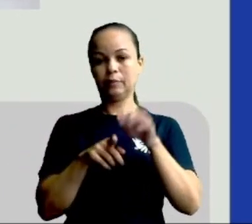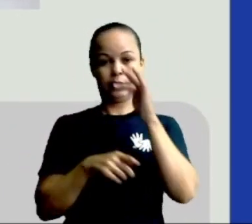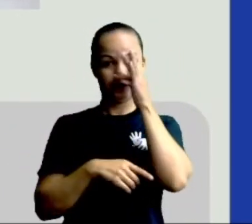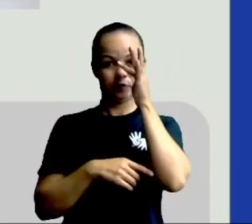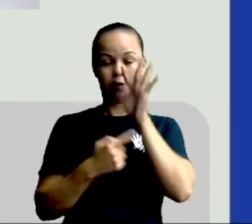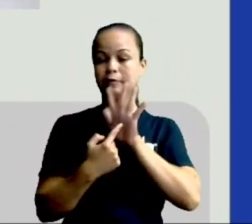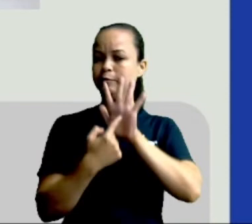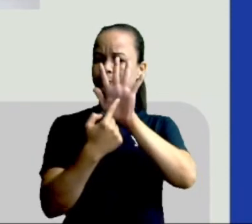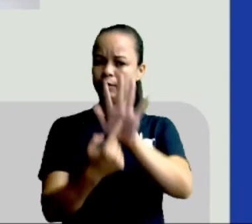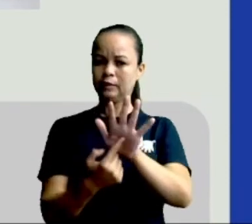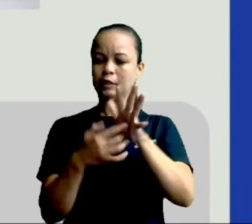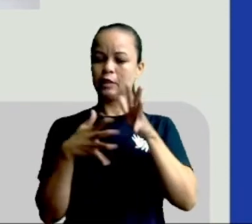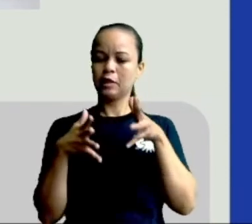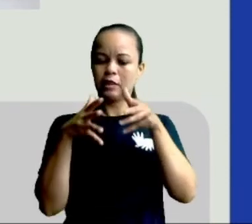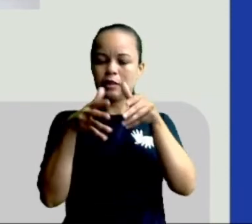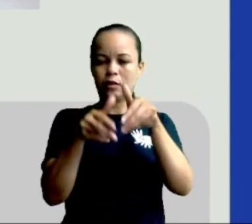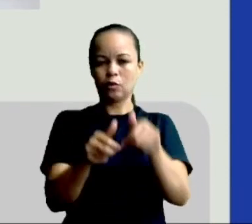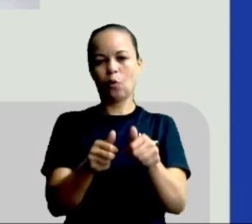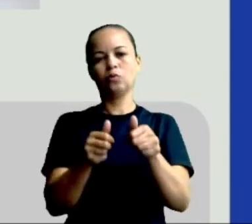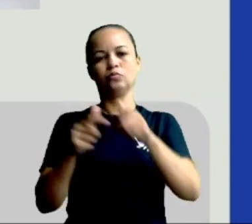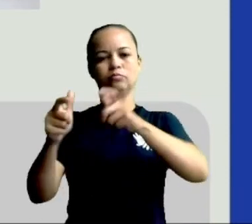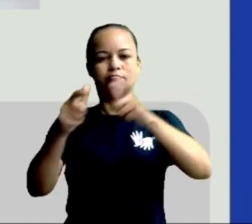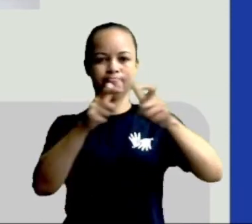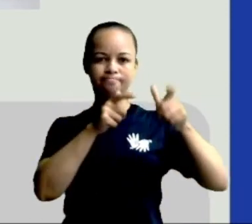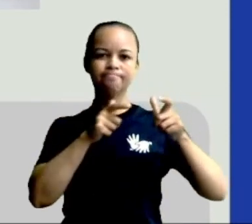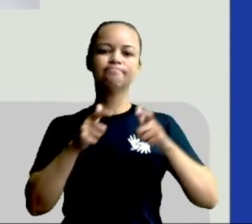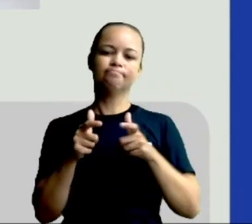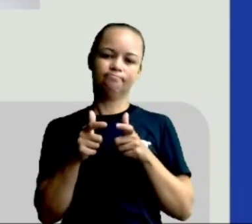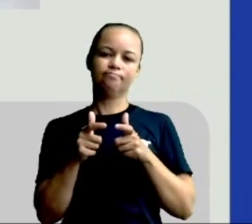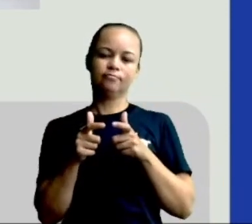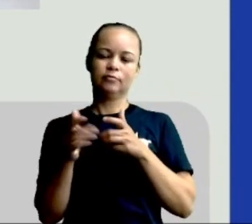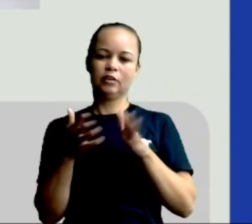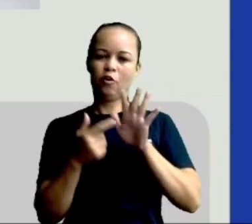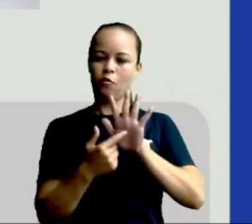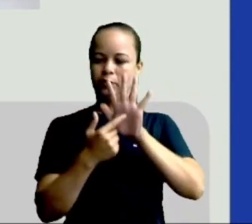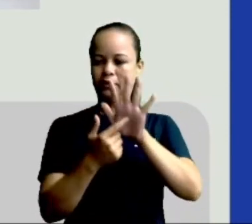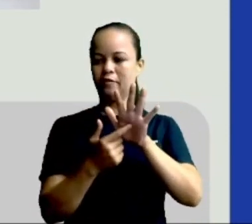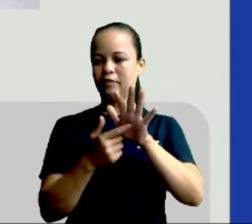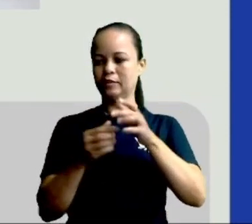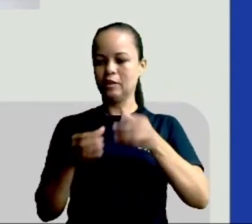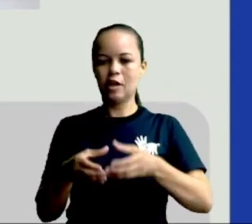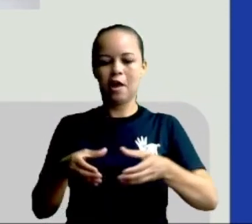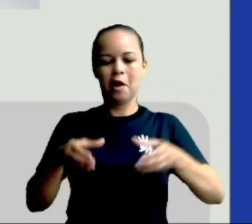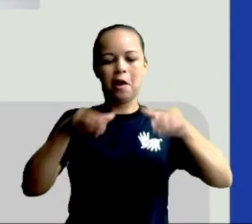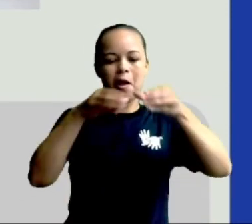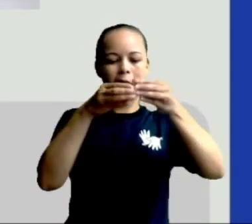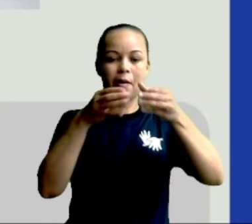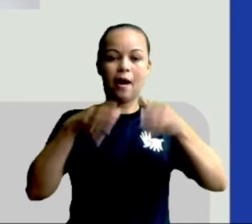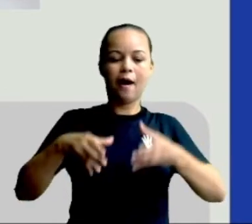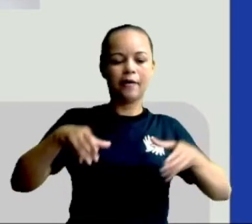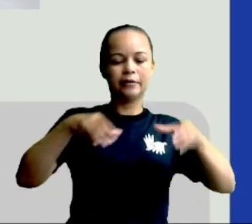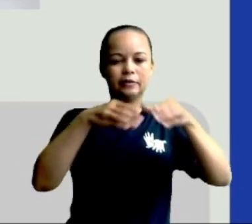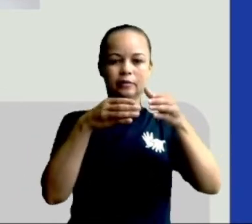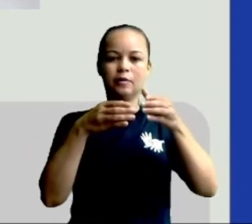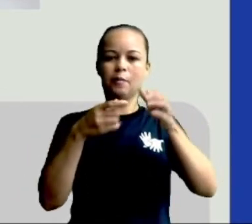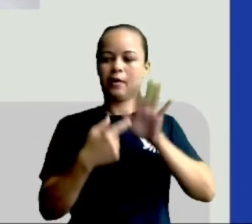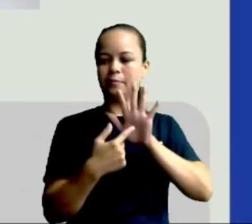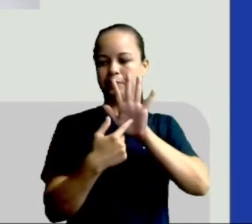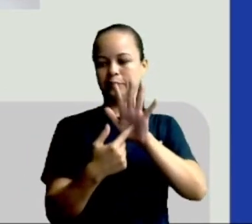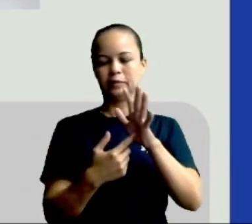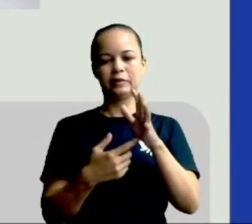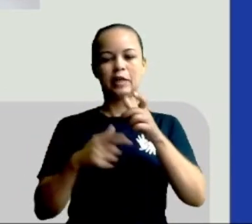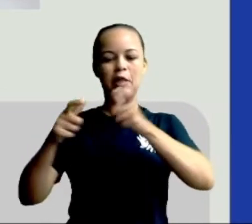estão presentes em todos os lugares. Vejam esses lindos vasos de plantas aí que servem para ornar,